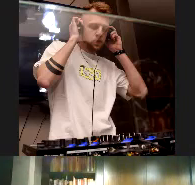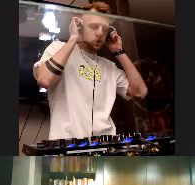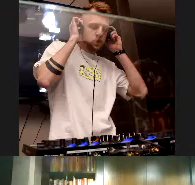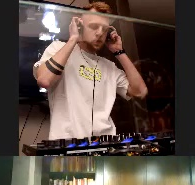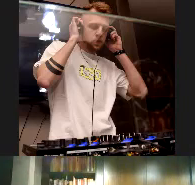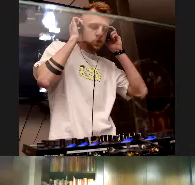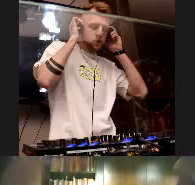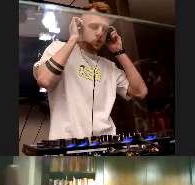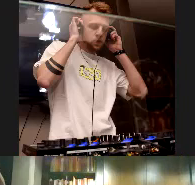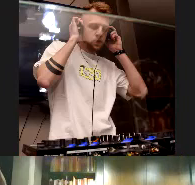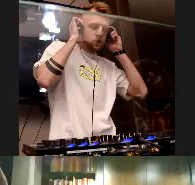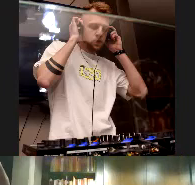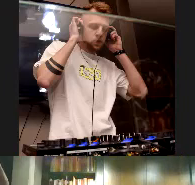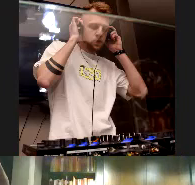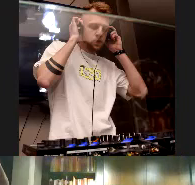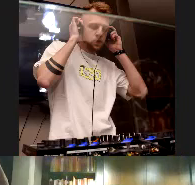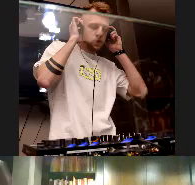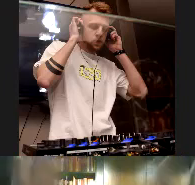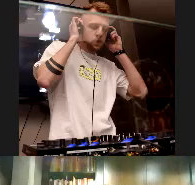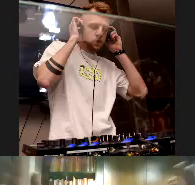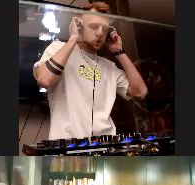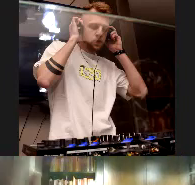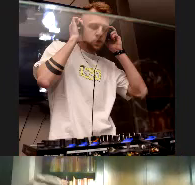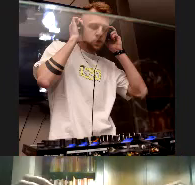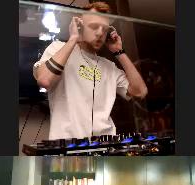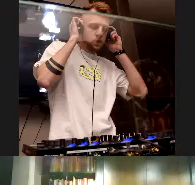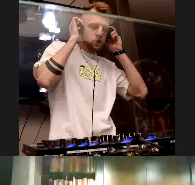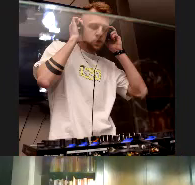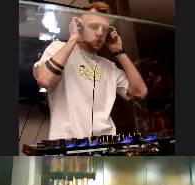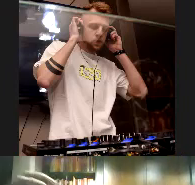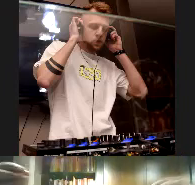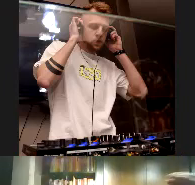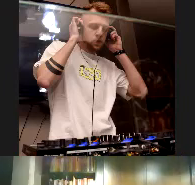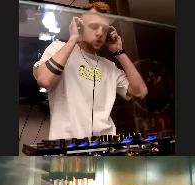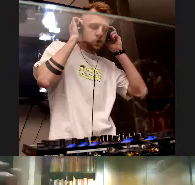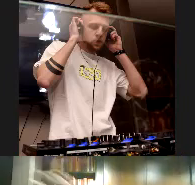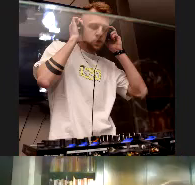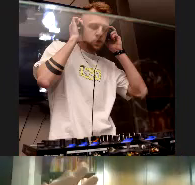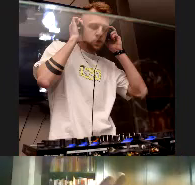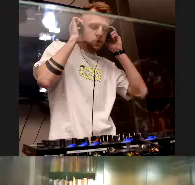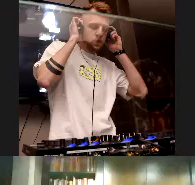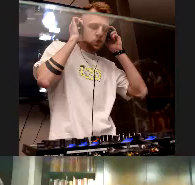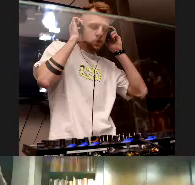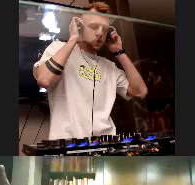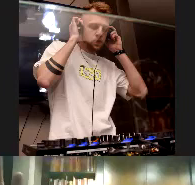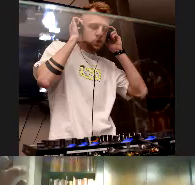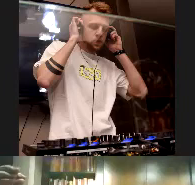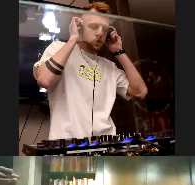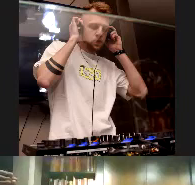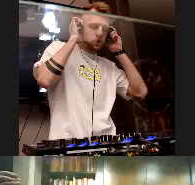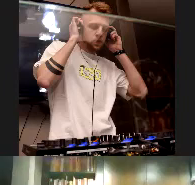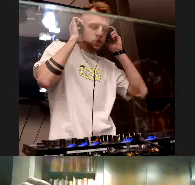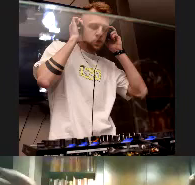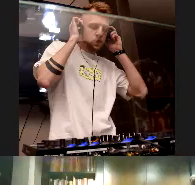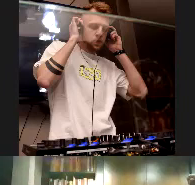enxerga diferente. É uma vida. Não, para nós não. Tu pode até entender dessa forma, não tem problema algum,